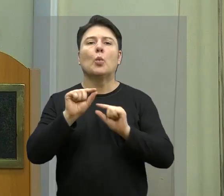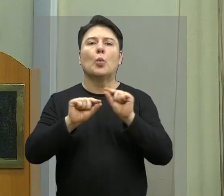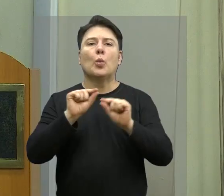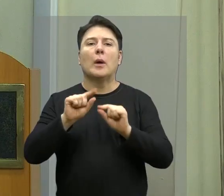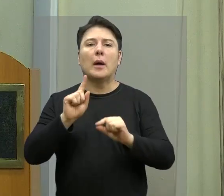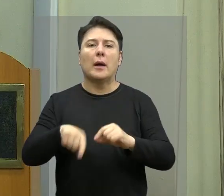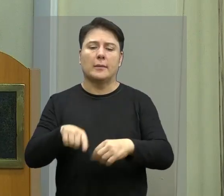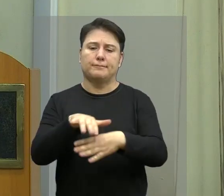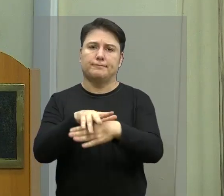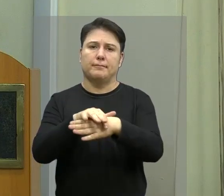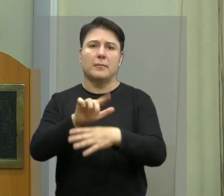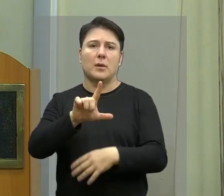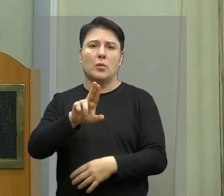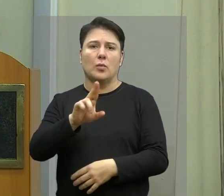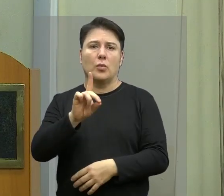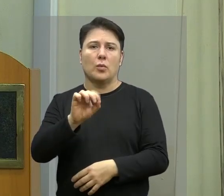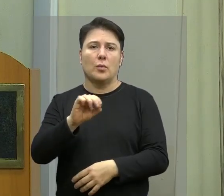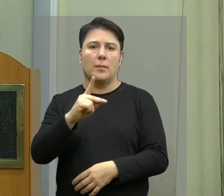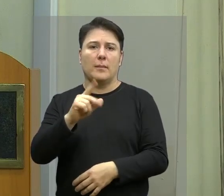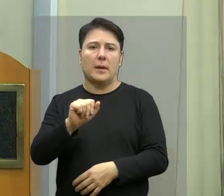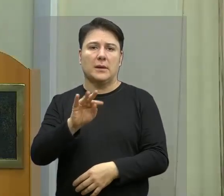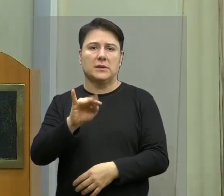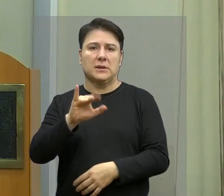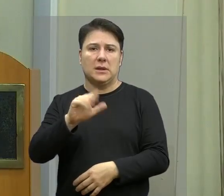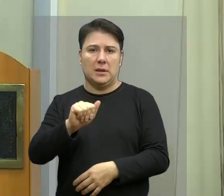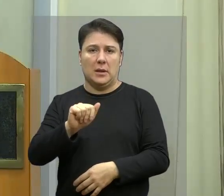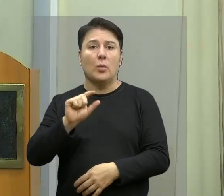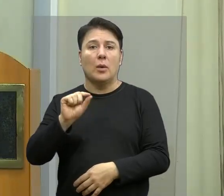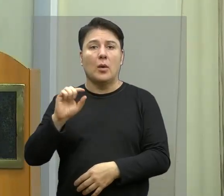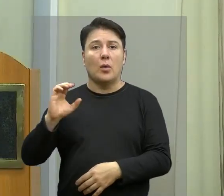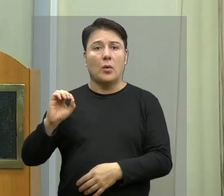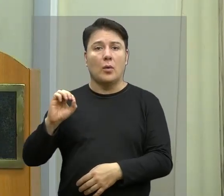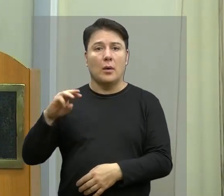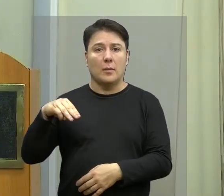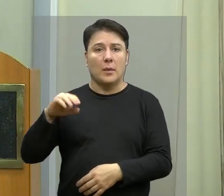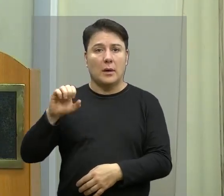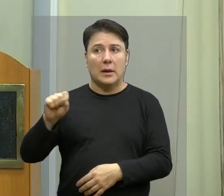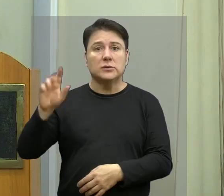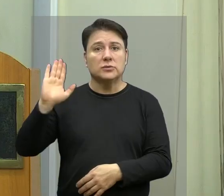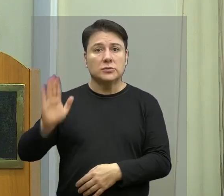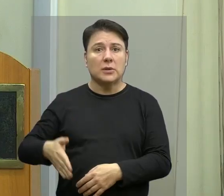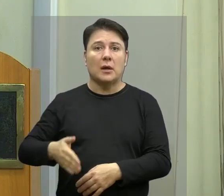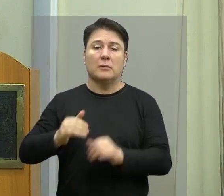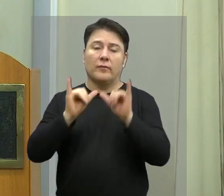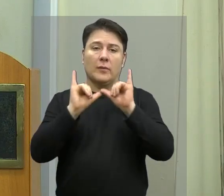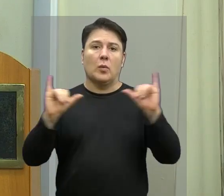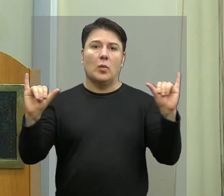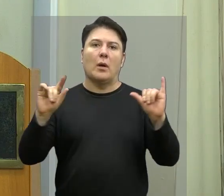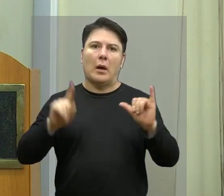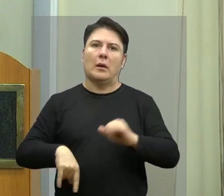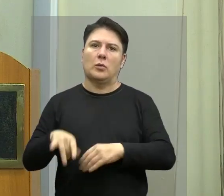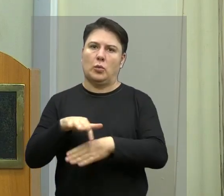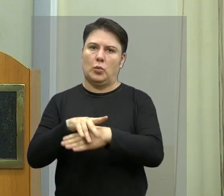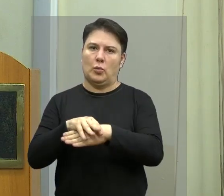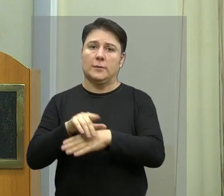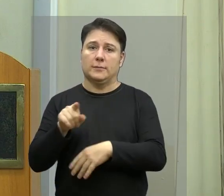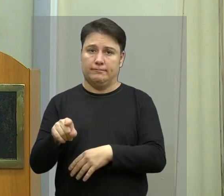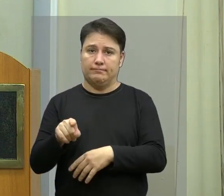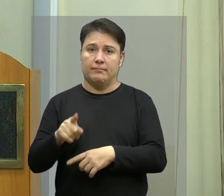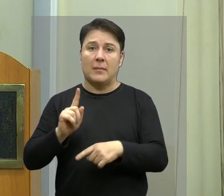a doença ludopatia, reconhecida pela Organização Mundial da Saúde, a OMS. Esta